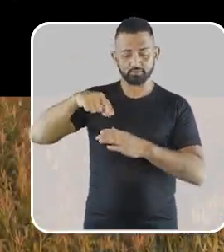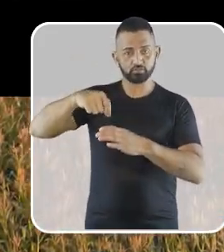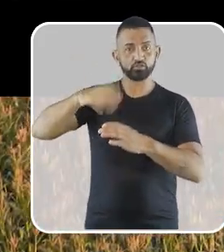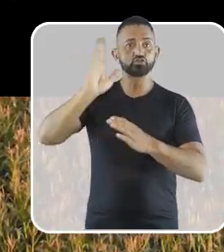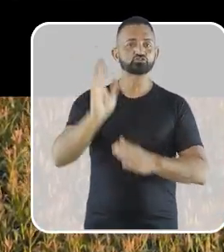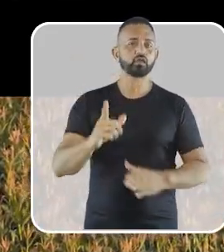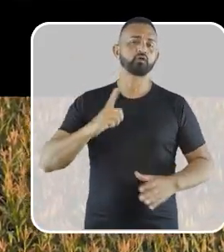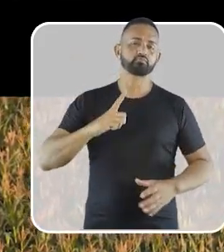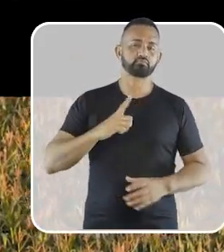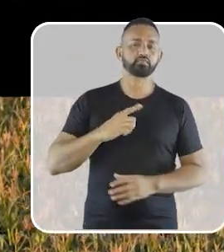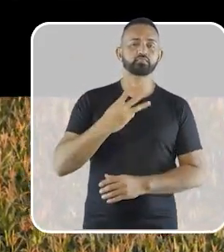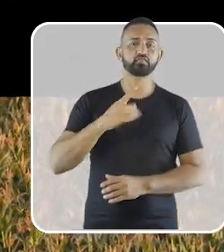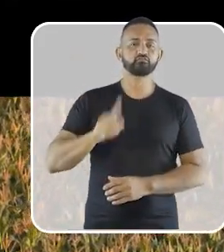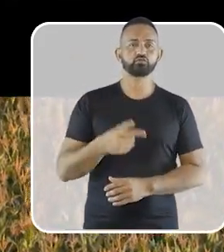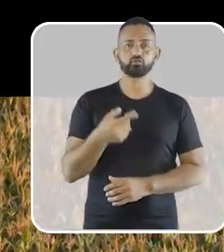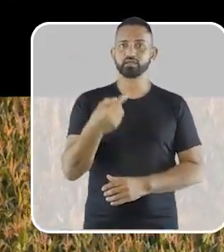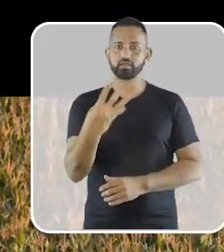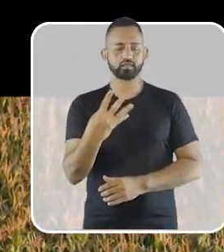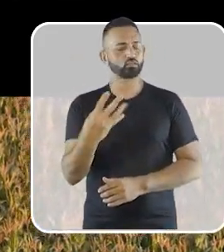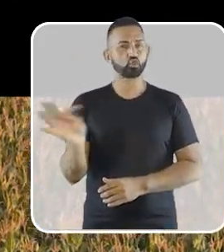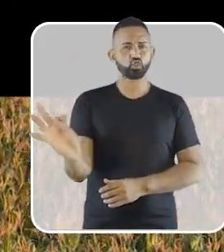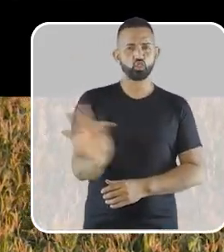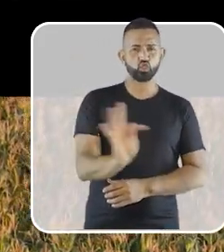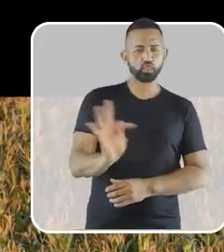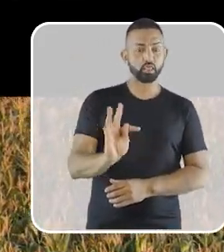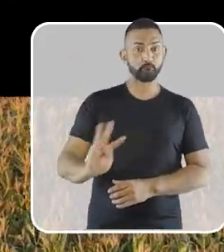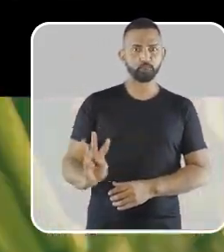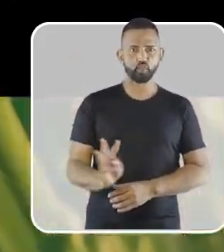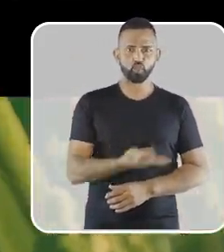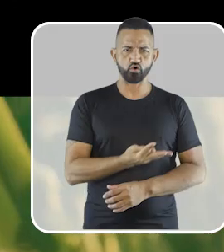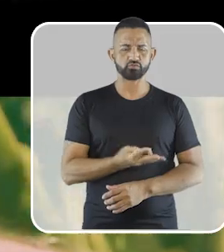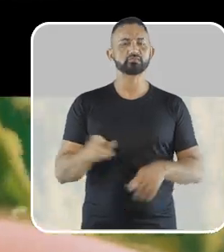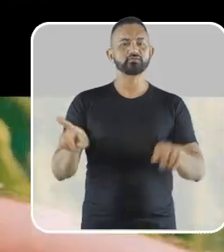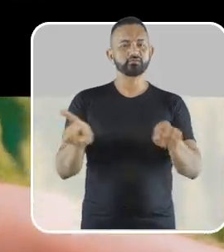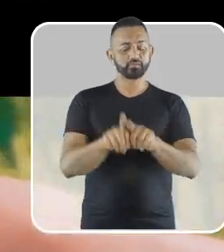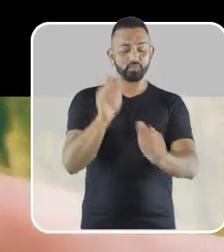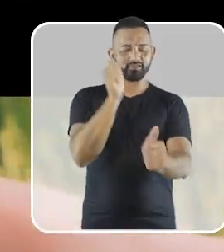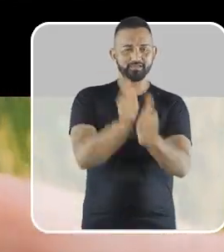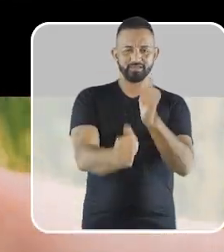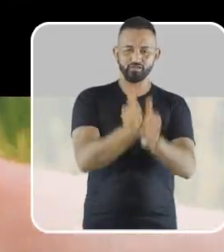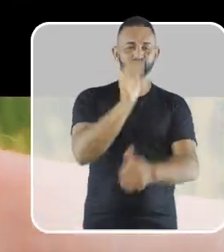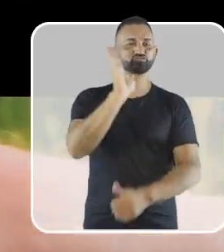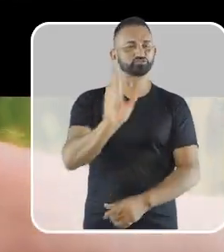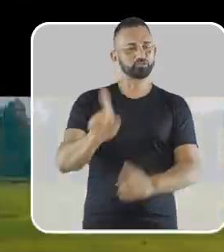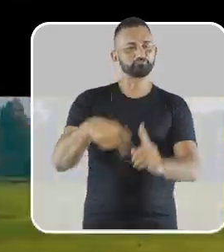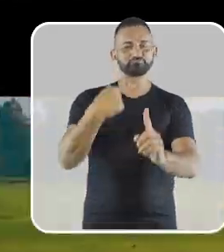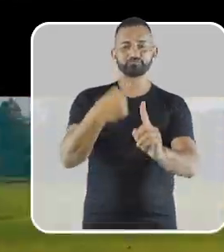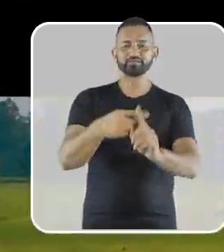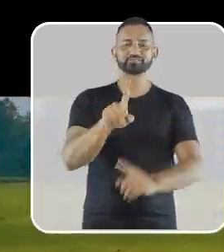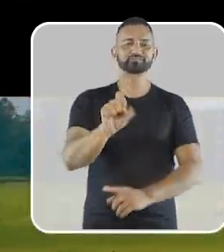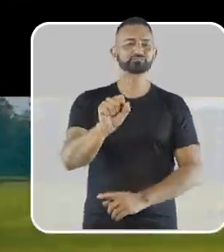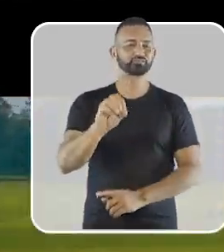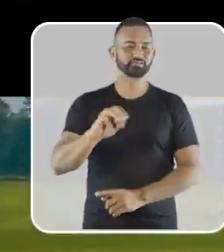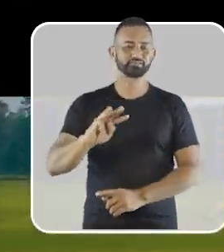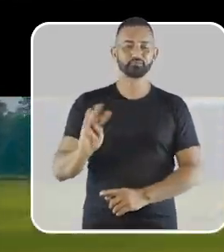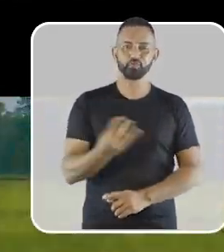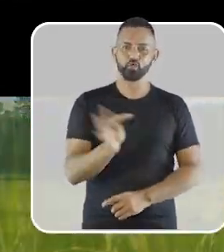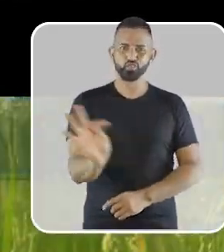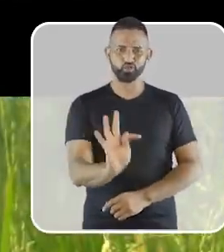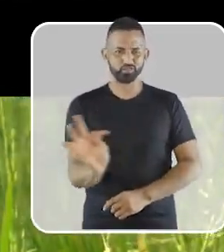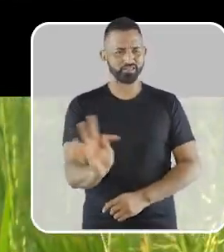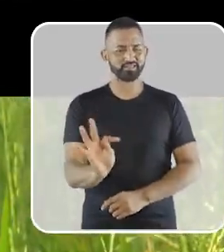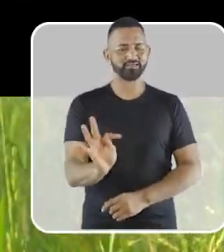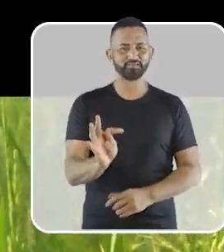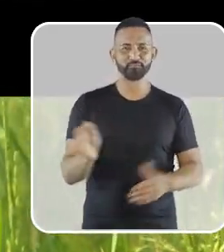produção, chegando a 3,14 milhões de toneladas. E a produção de arroz chegou a mais de 180 mil